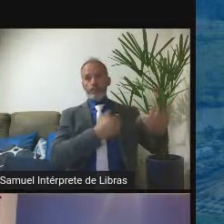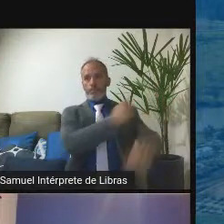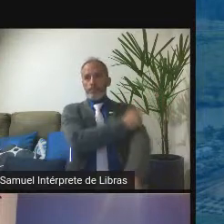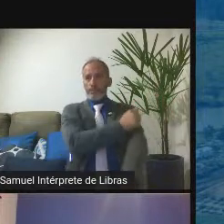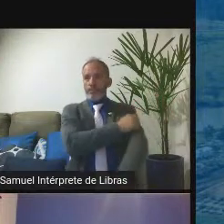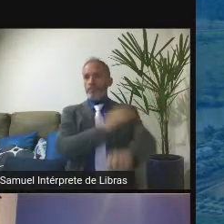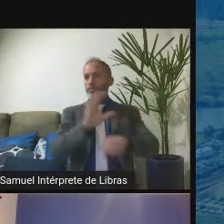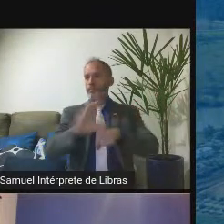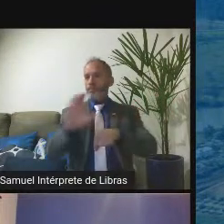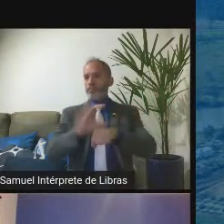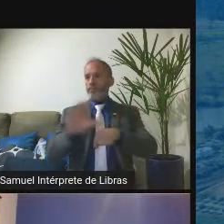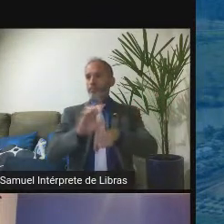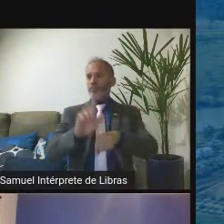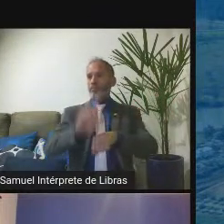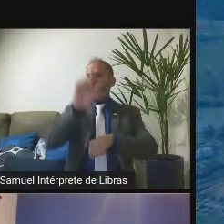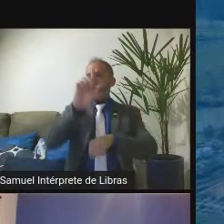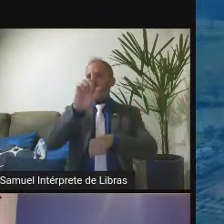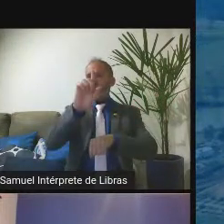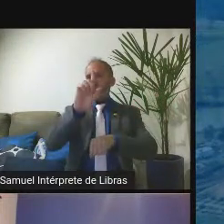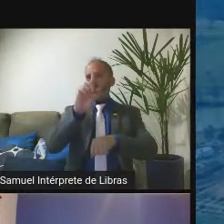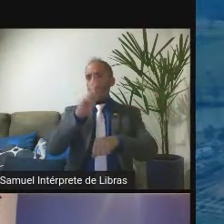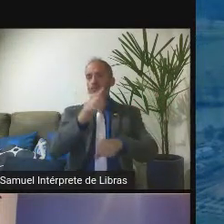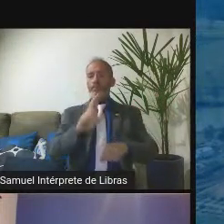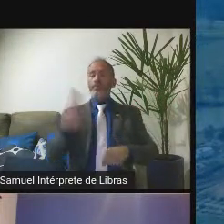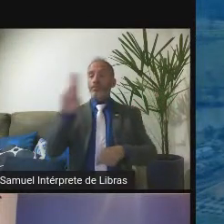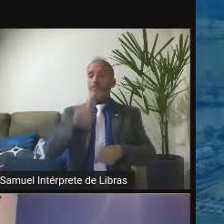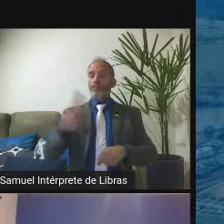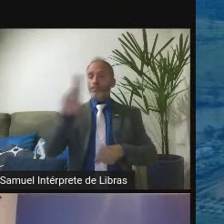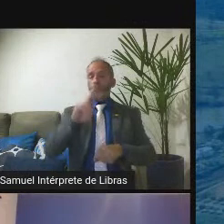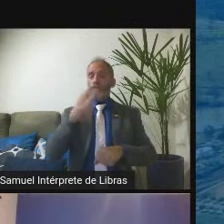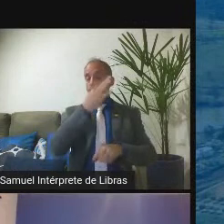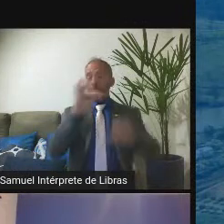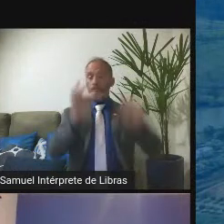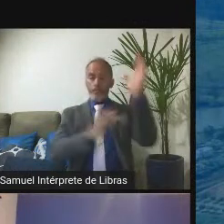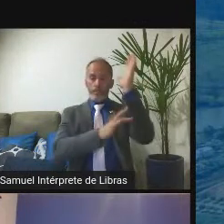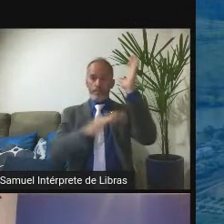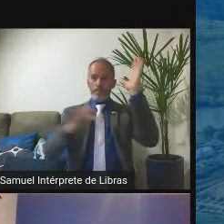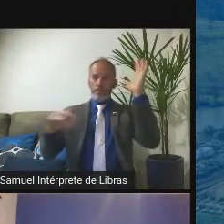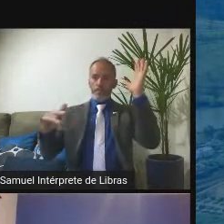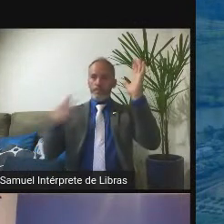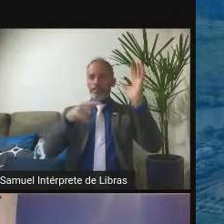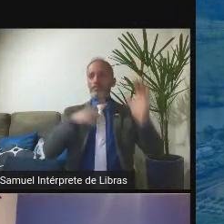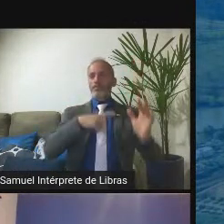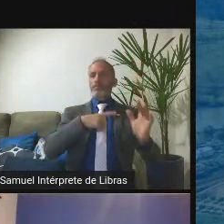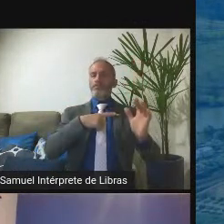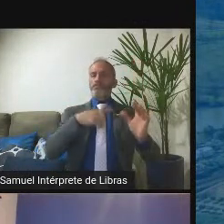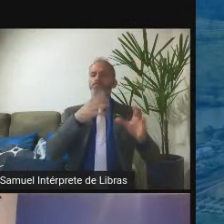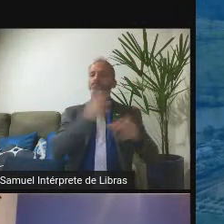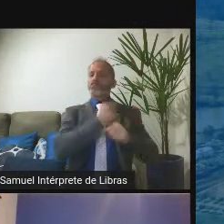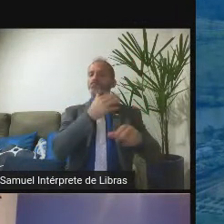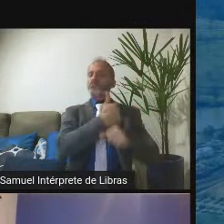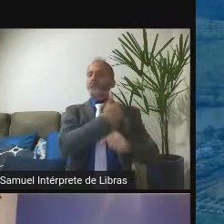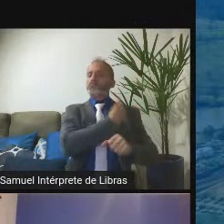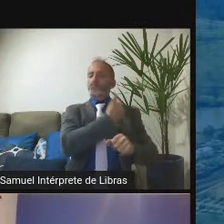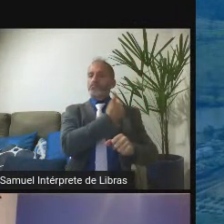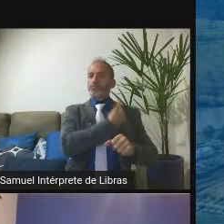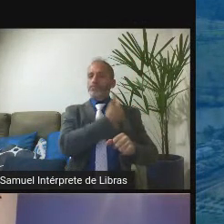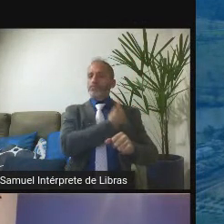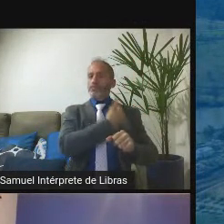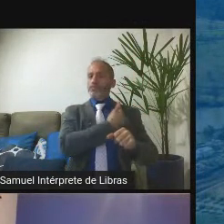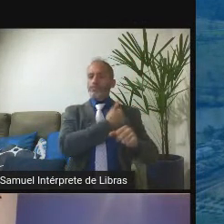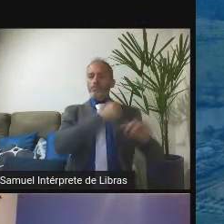curso de graduação da Universidade Federal de Lavras, que tenha alcançado maior pontuação na